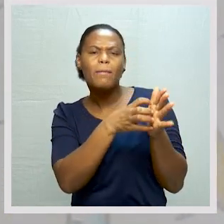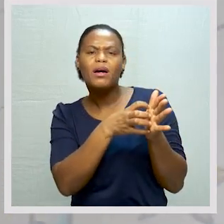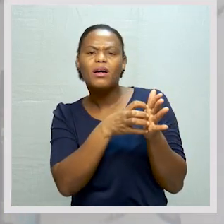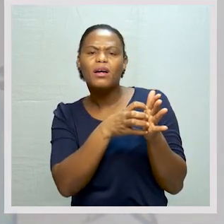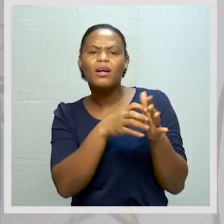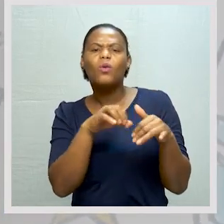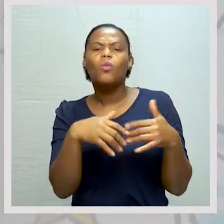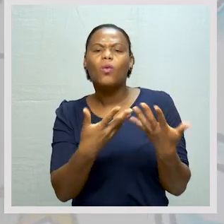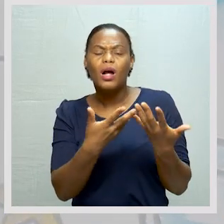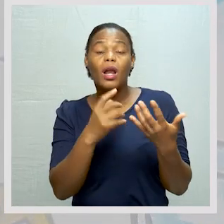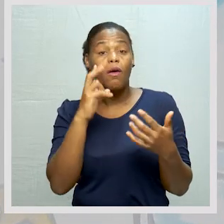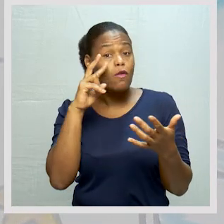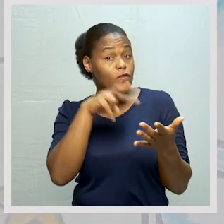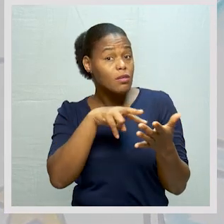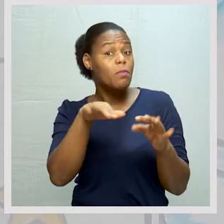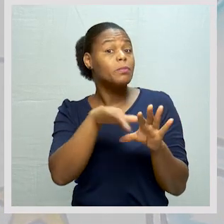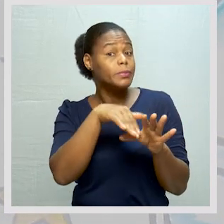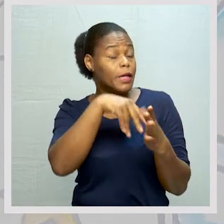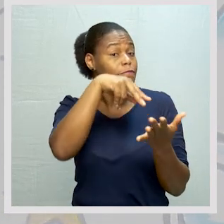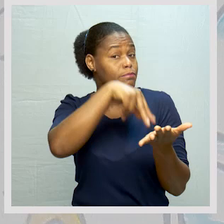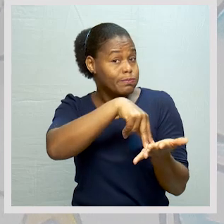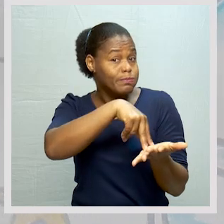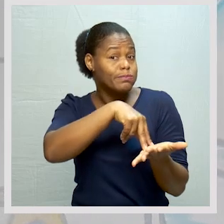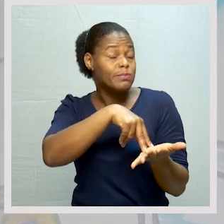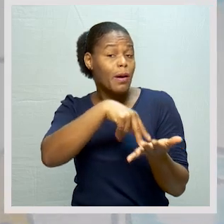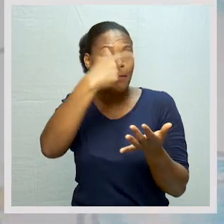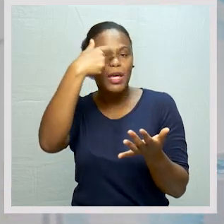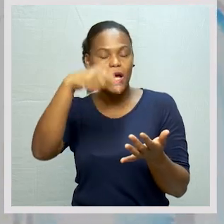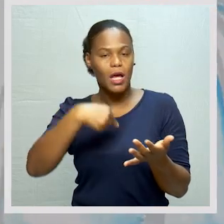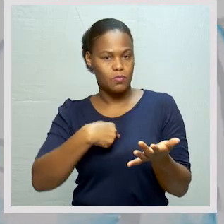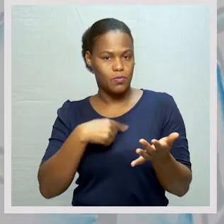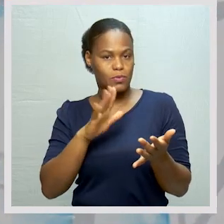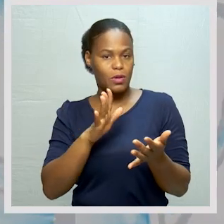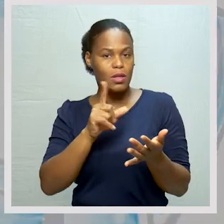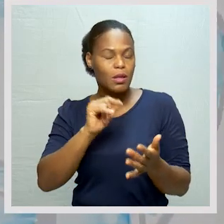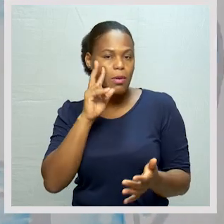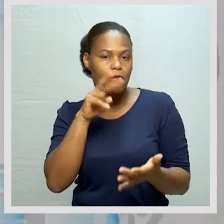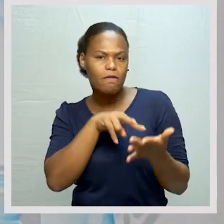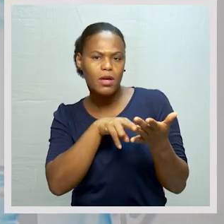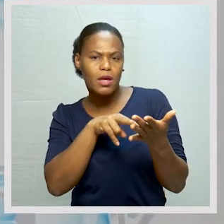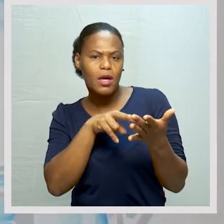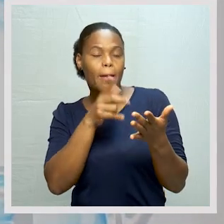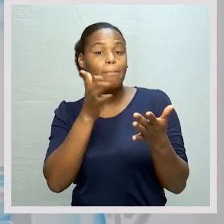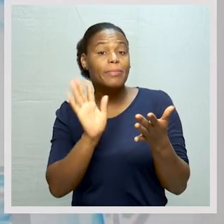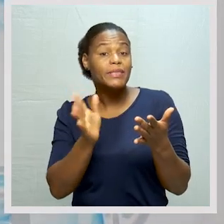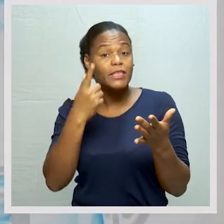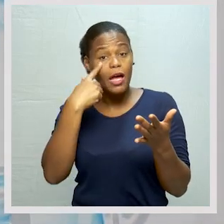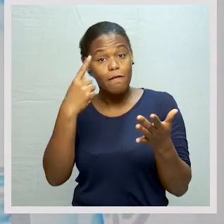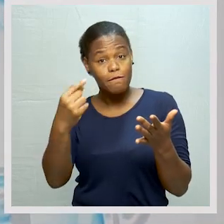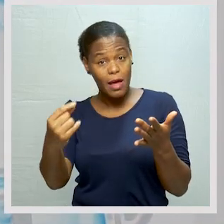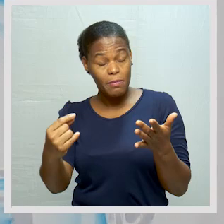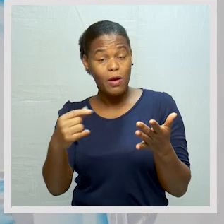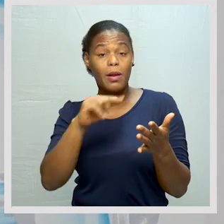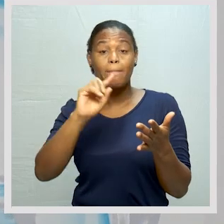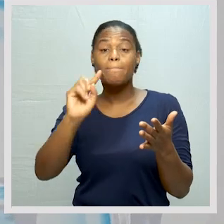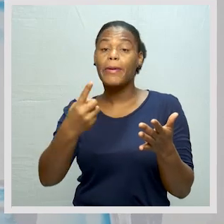marcas. Vimos que ele tem que estar presente. Também vimos que ele tem que usar os